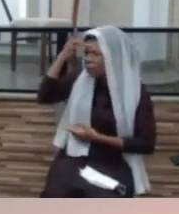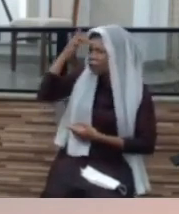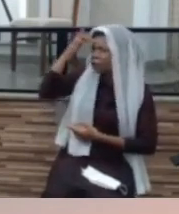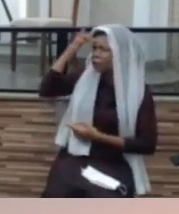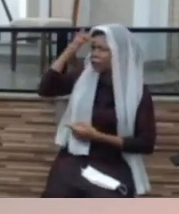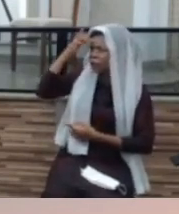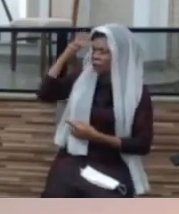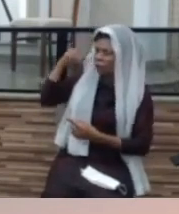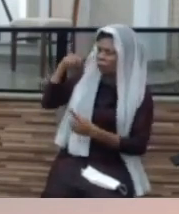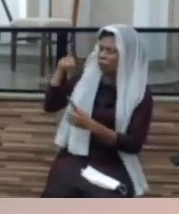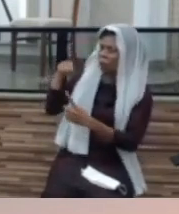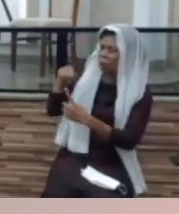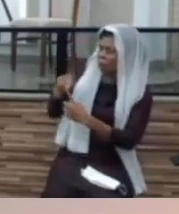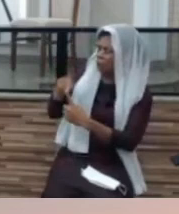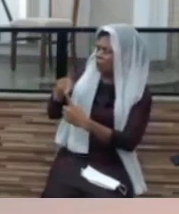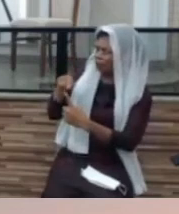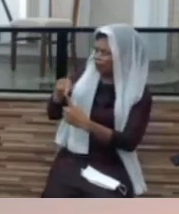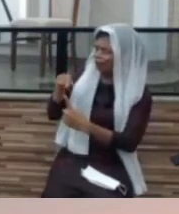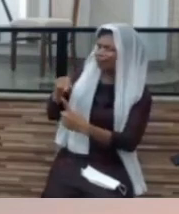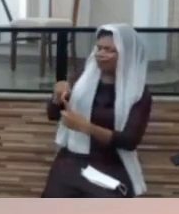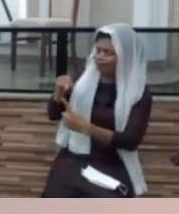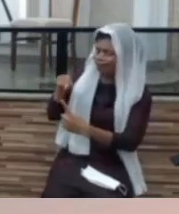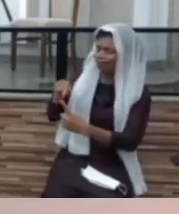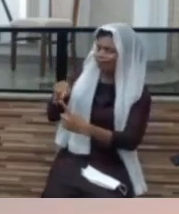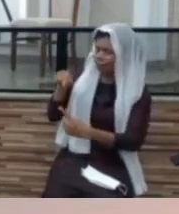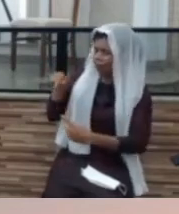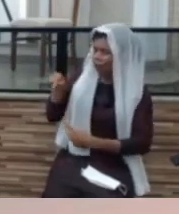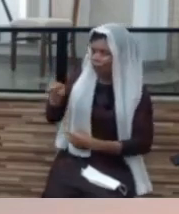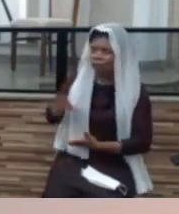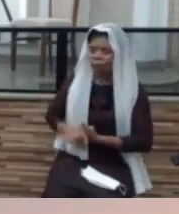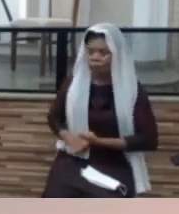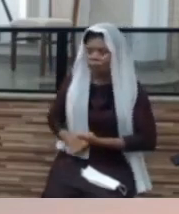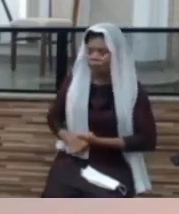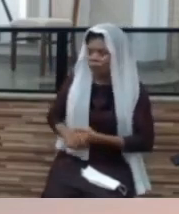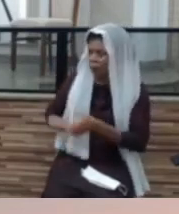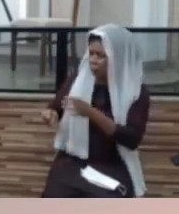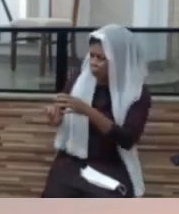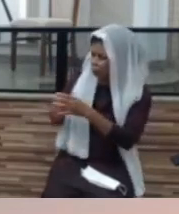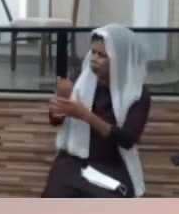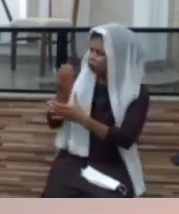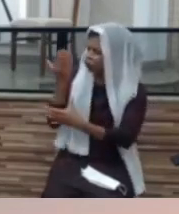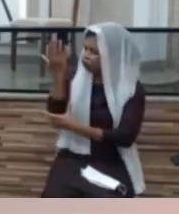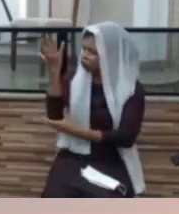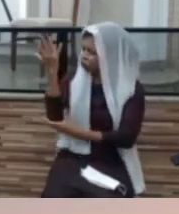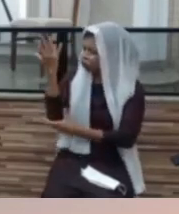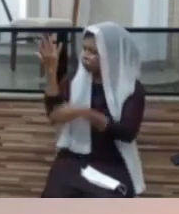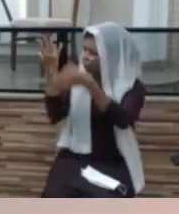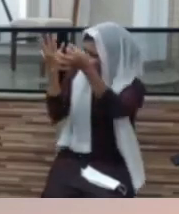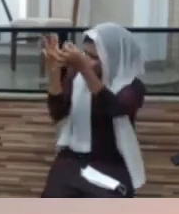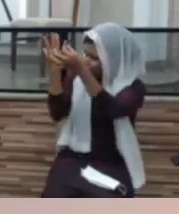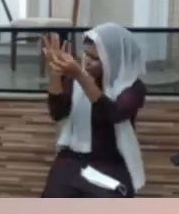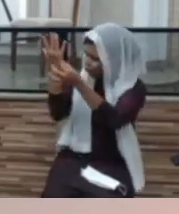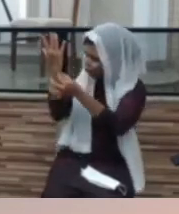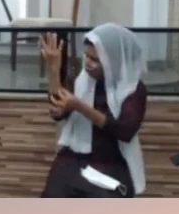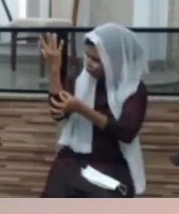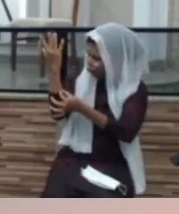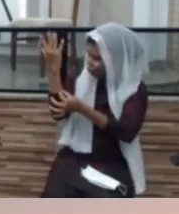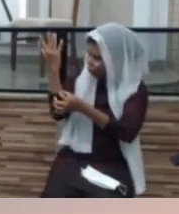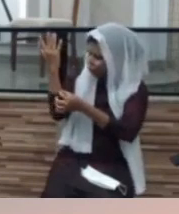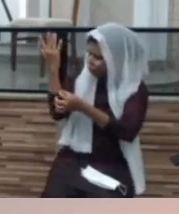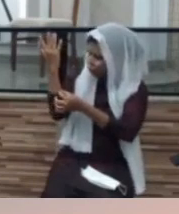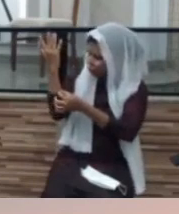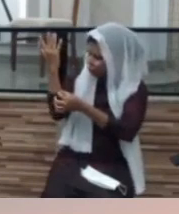oliveira, ela vive em qualquer lugar. No alto, no baixo, no frio, no calor.